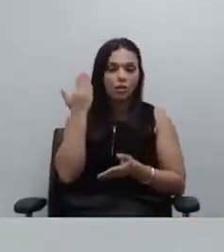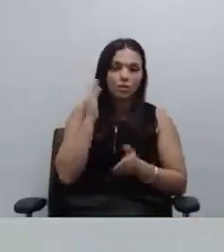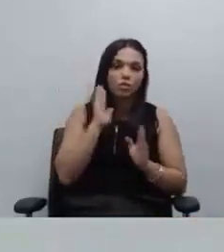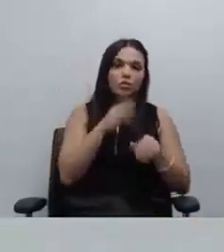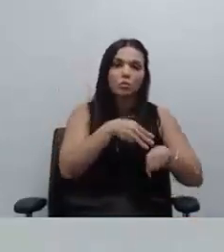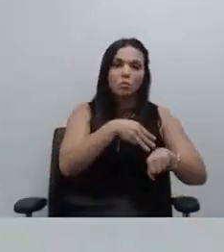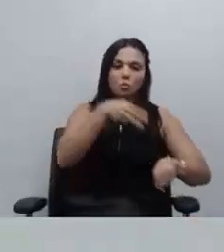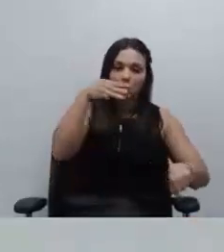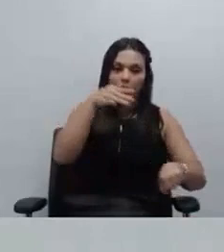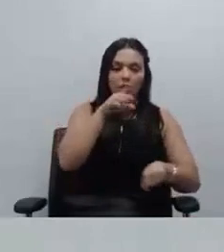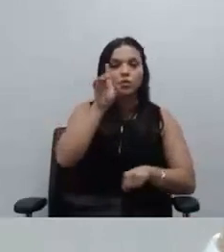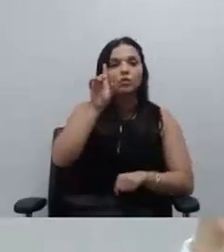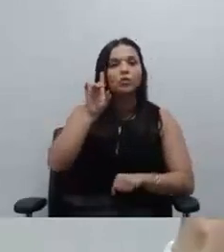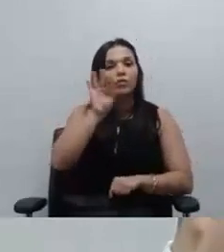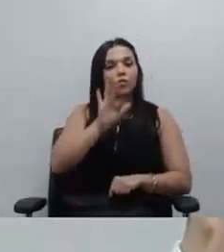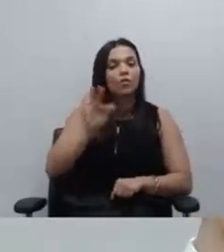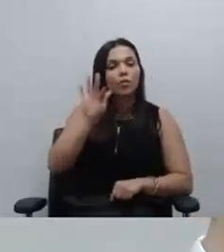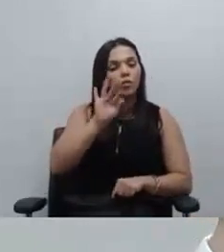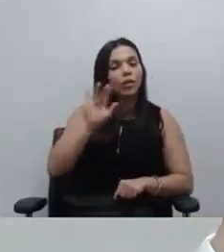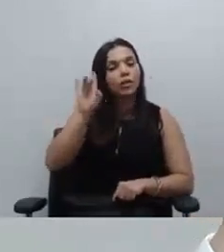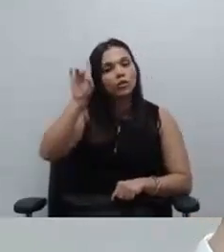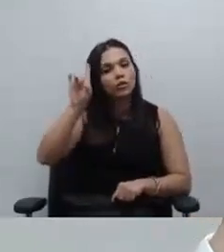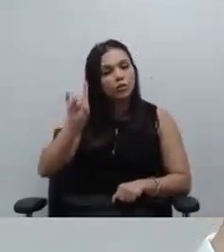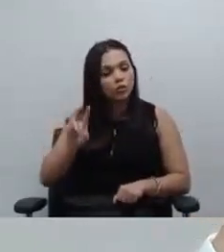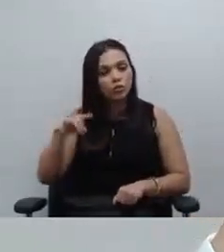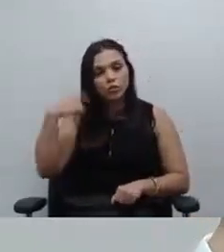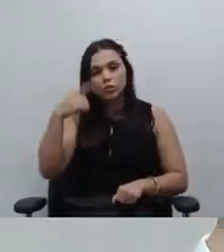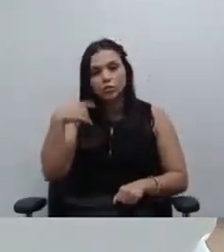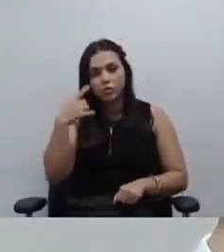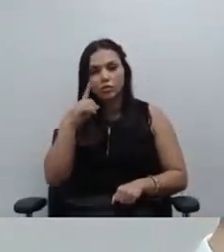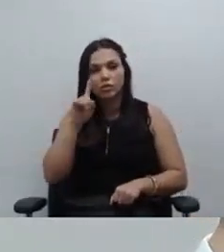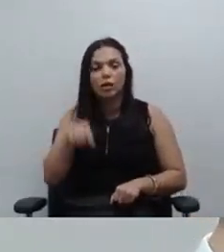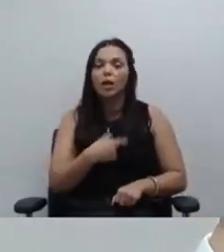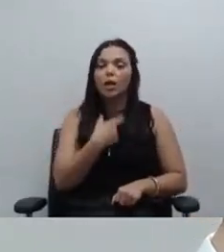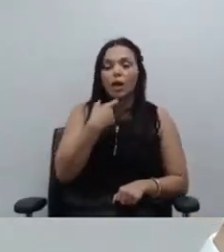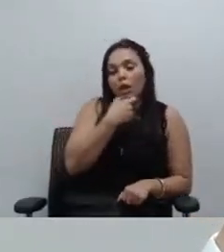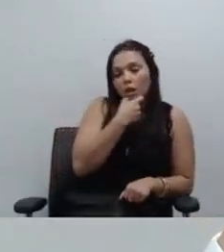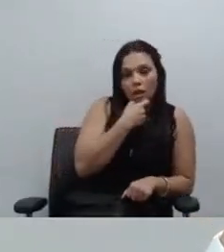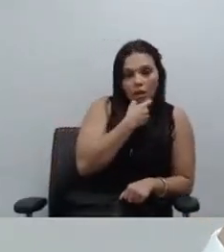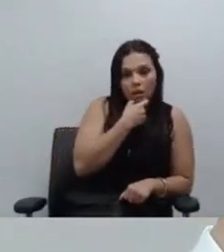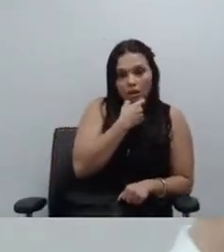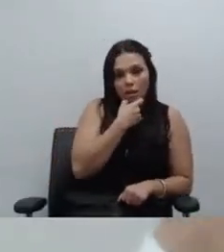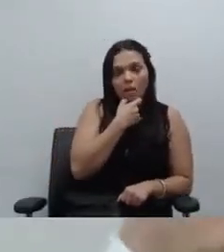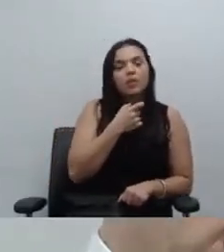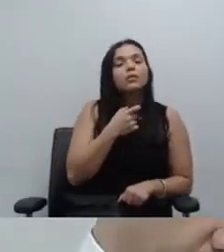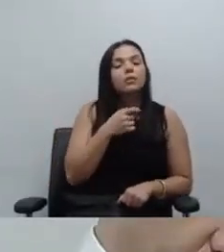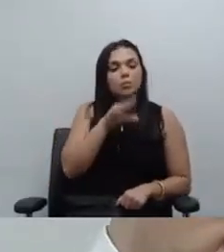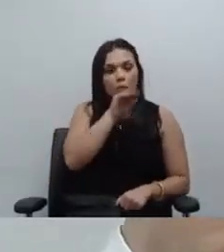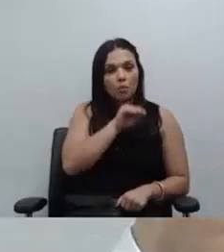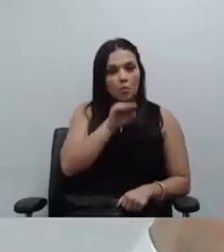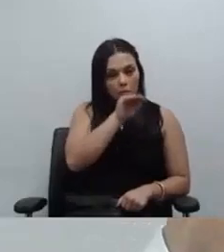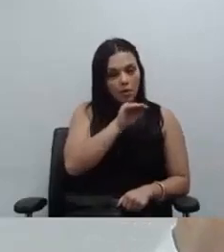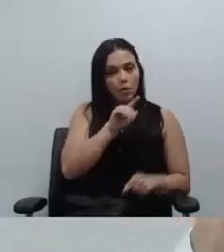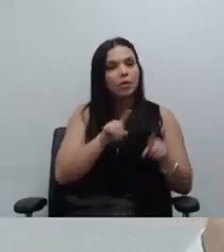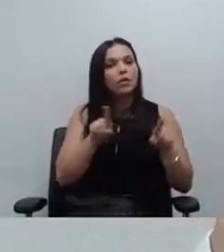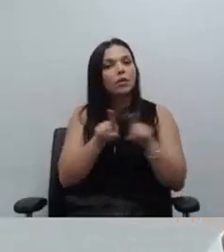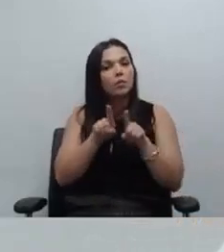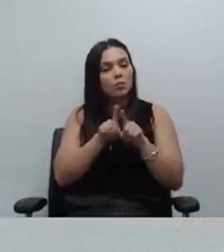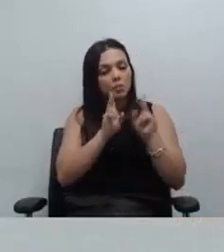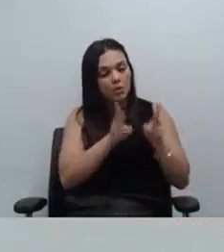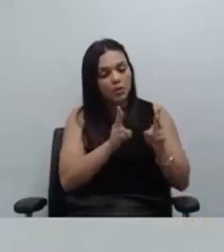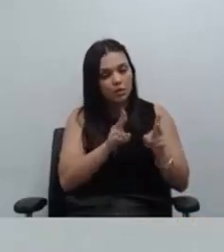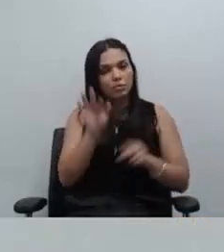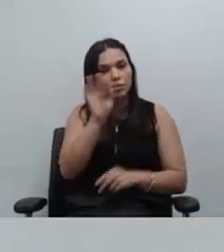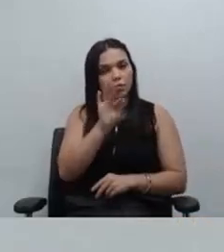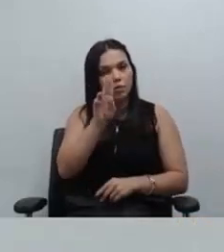pela Faculdade de Direito da Universidade de São Paulo com proficiência na língua inglesa, sendo que atualmente está cursando doutorado na mesma instituição,